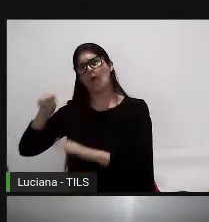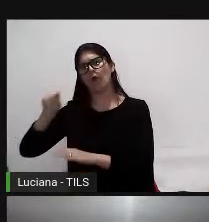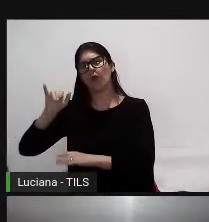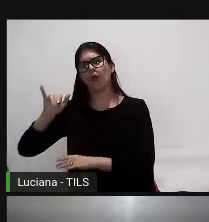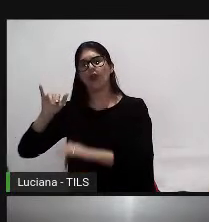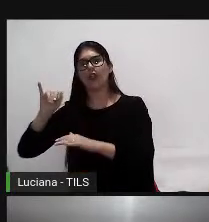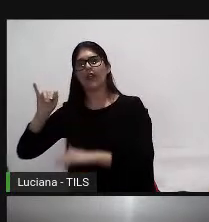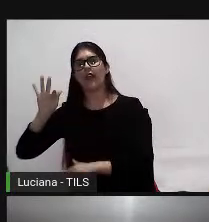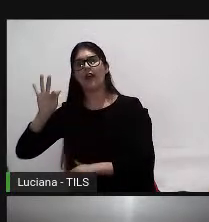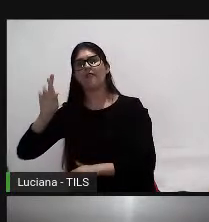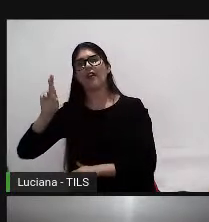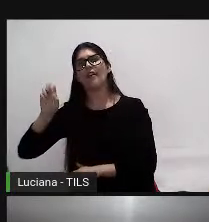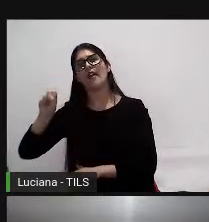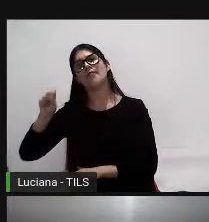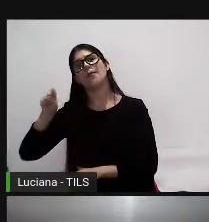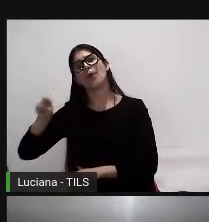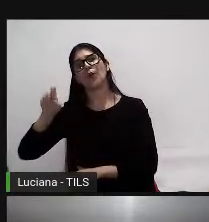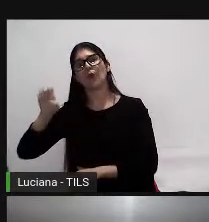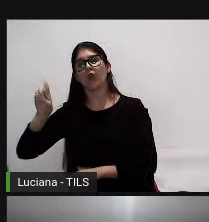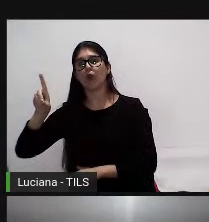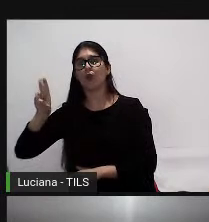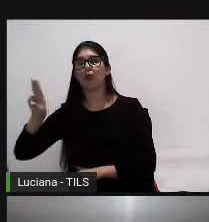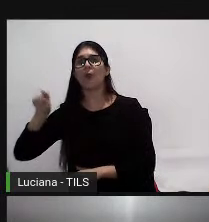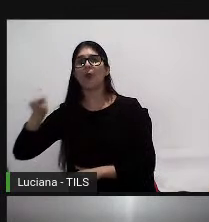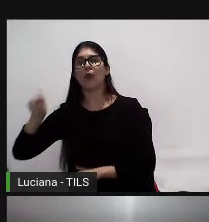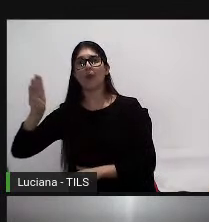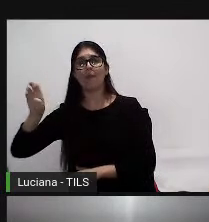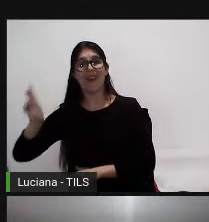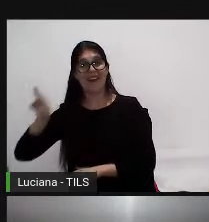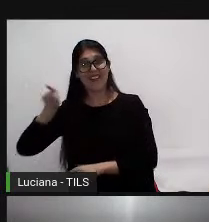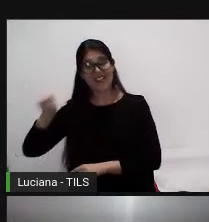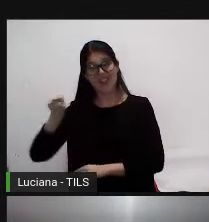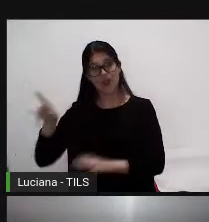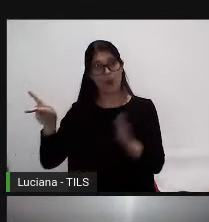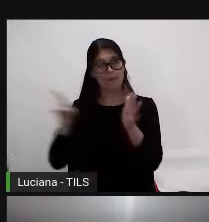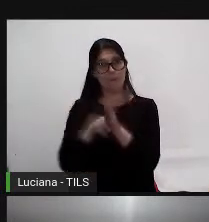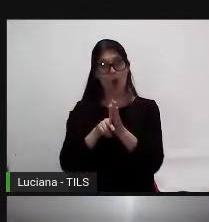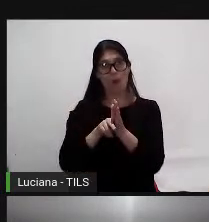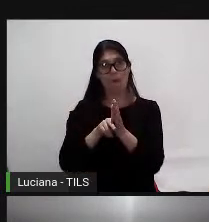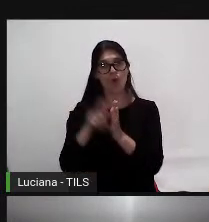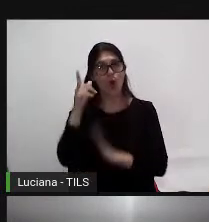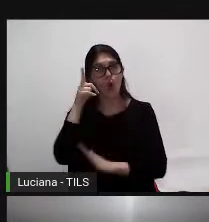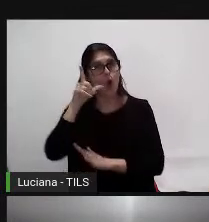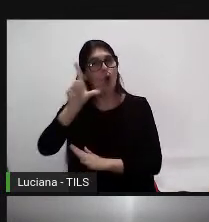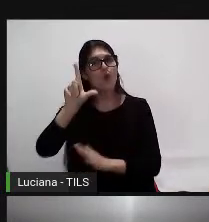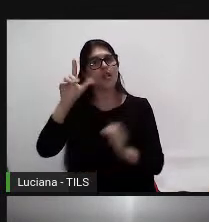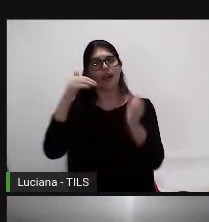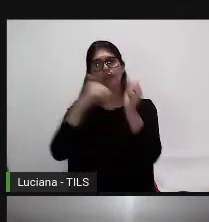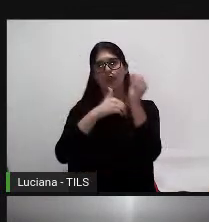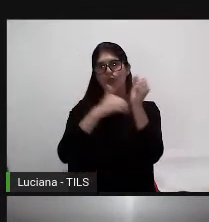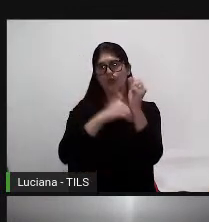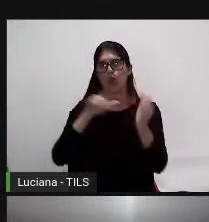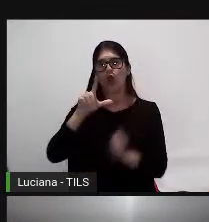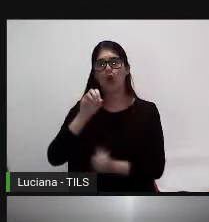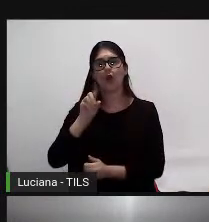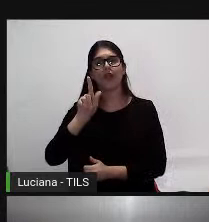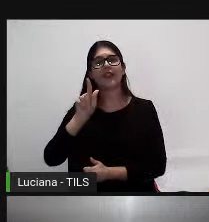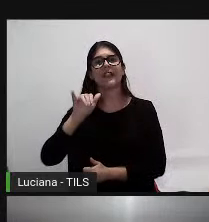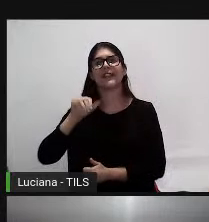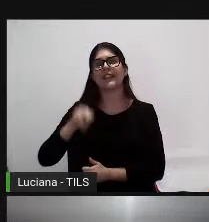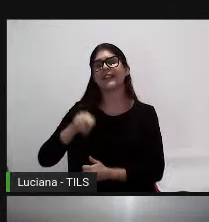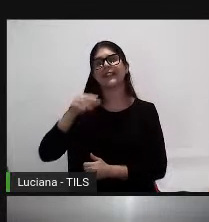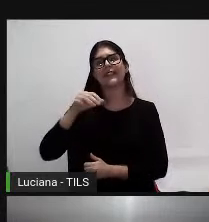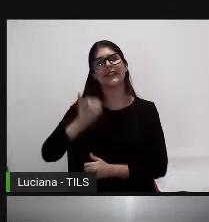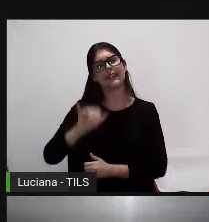alvorada.ifrs.edu.br. Então, esse é o e-mail para recuperar a senha, o login do e-mail que, por acaso, alguém